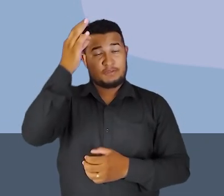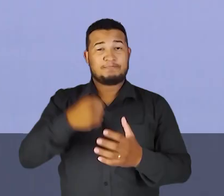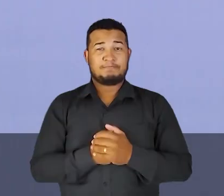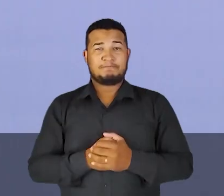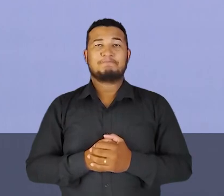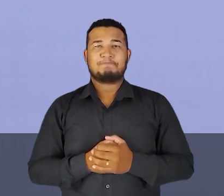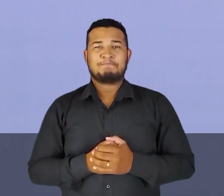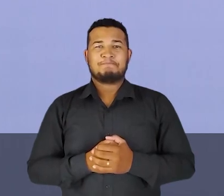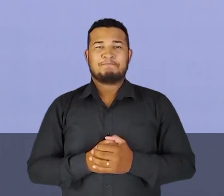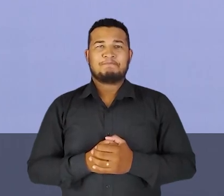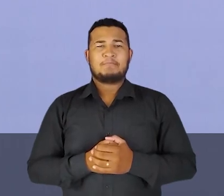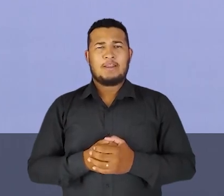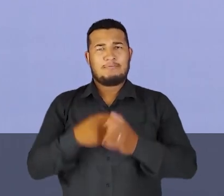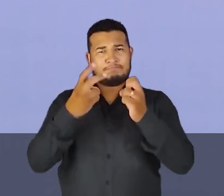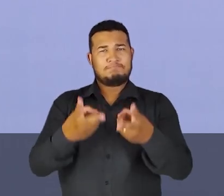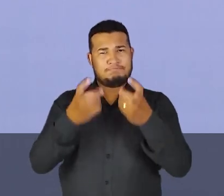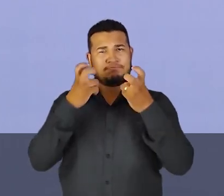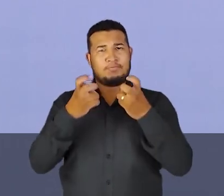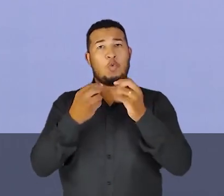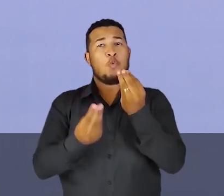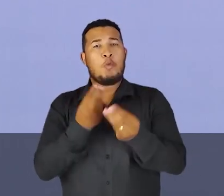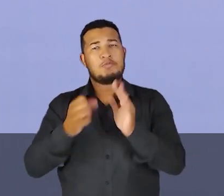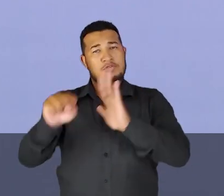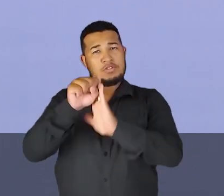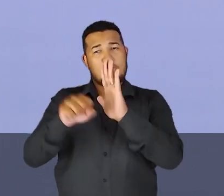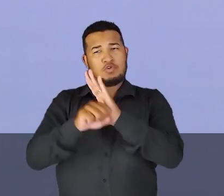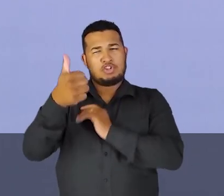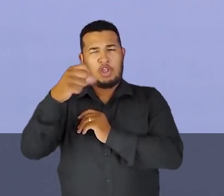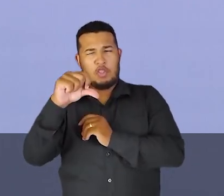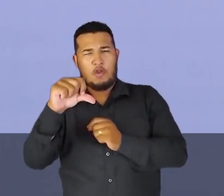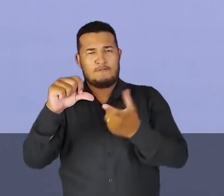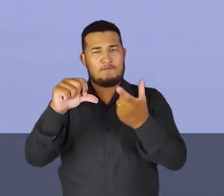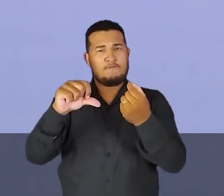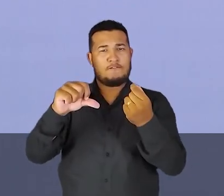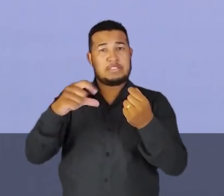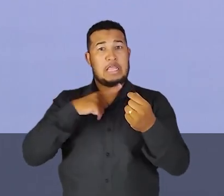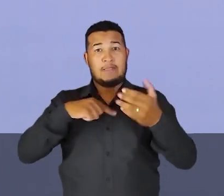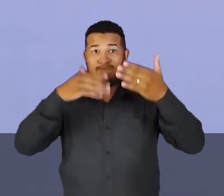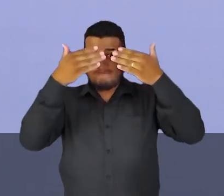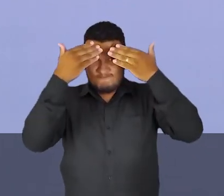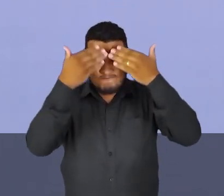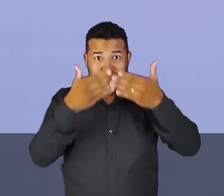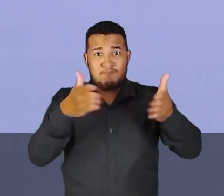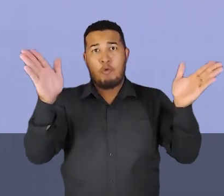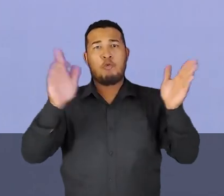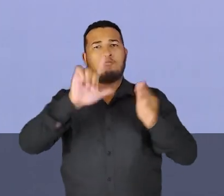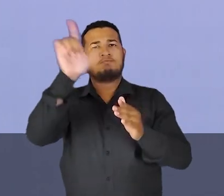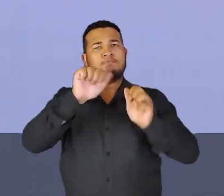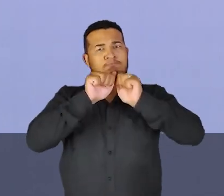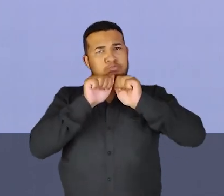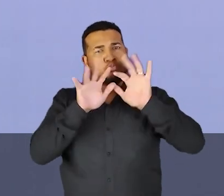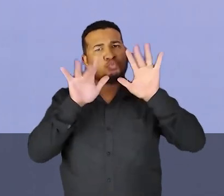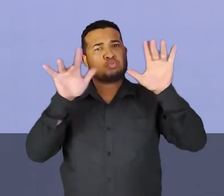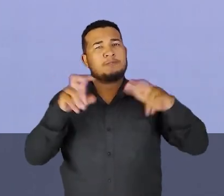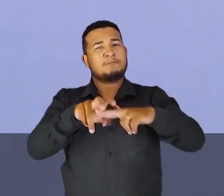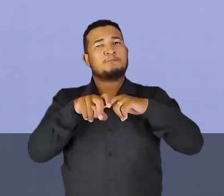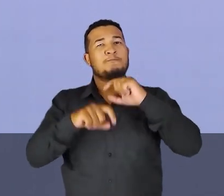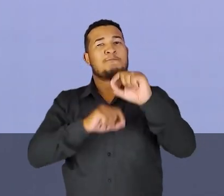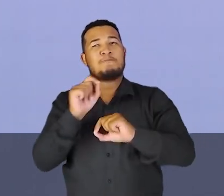Então, gente, veja como que no século XIX e XX houve uma expansão da literatura, muito graças